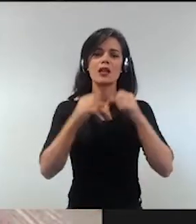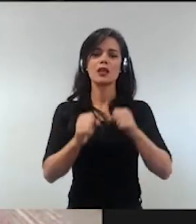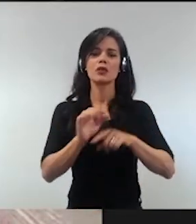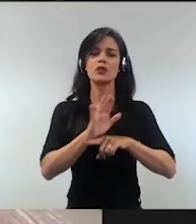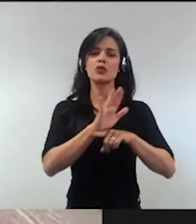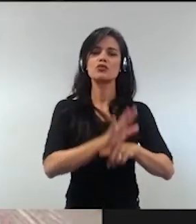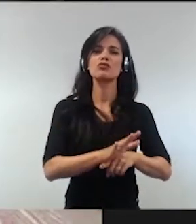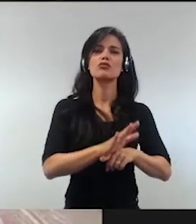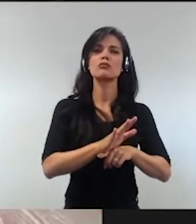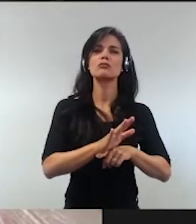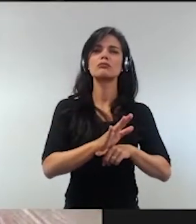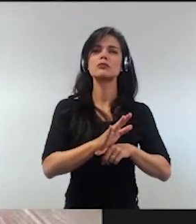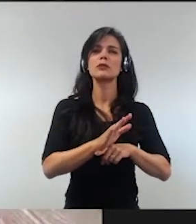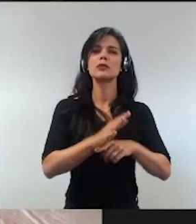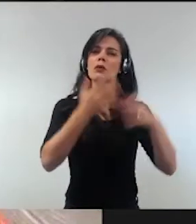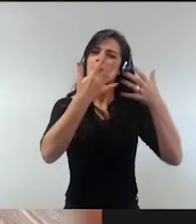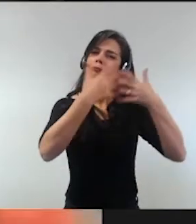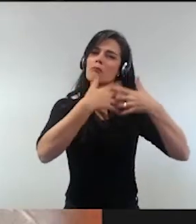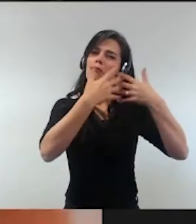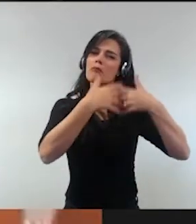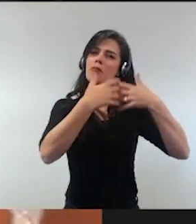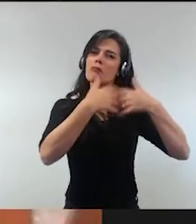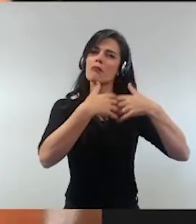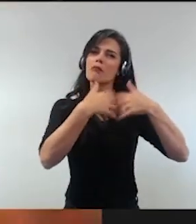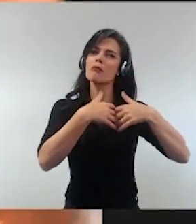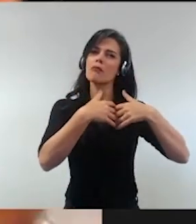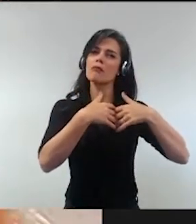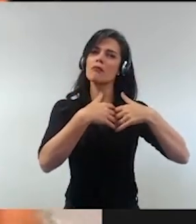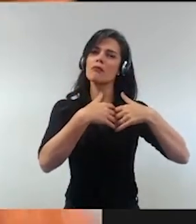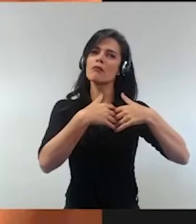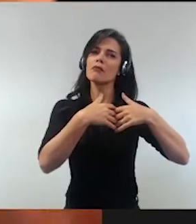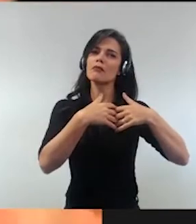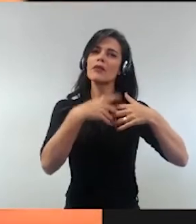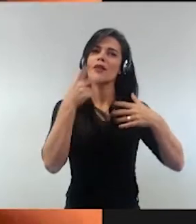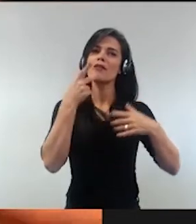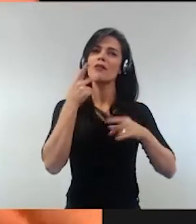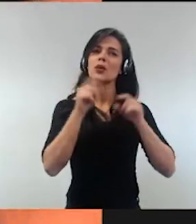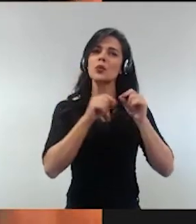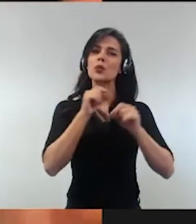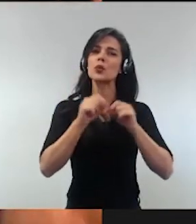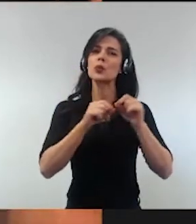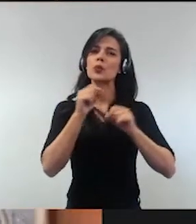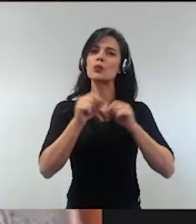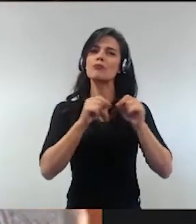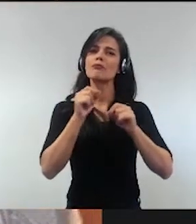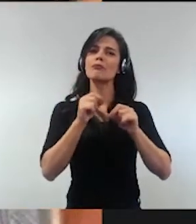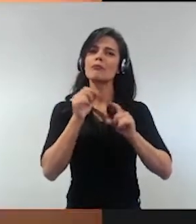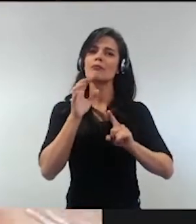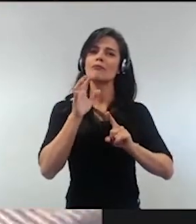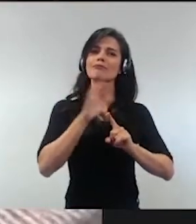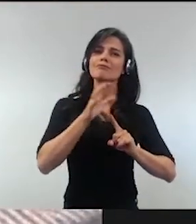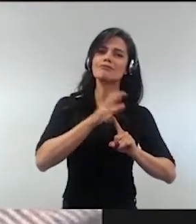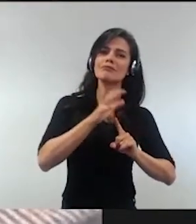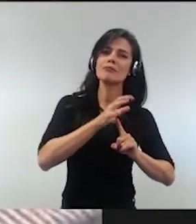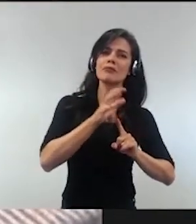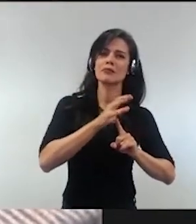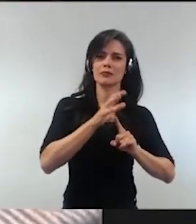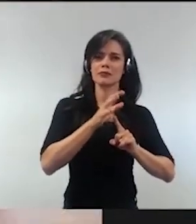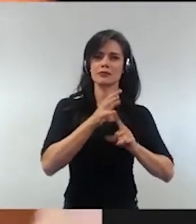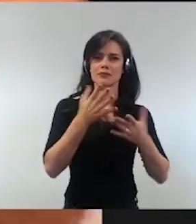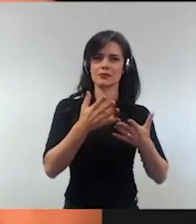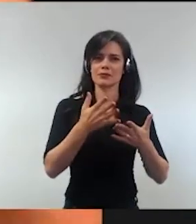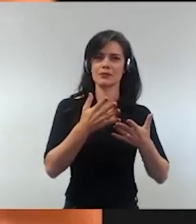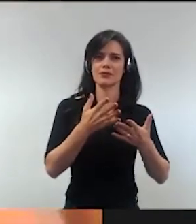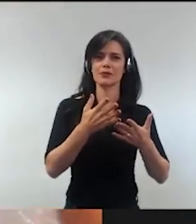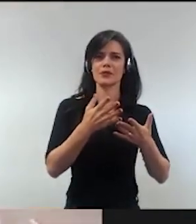do pensamento e menciona o efeito sutil da percepção dos fenômenos. Ele diz